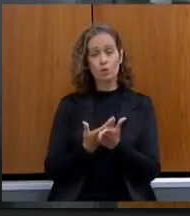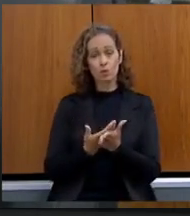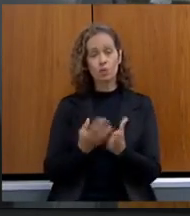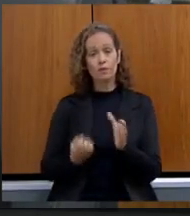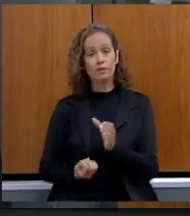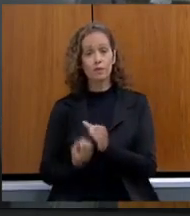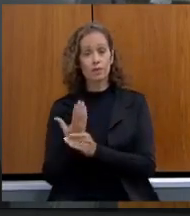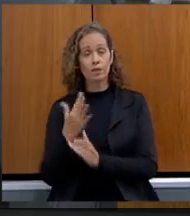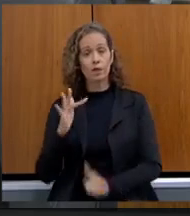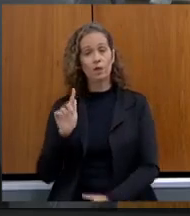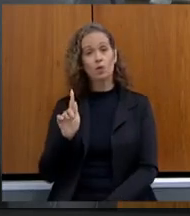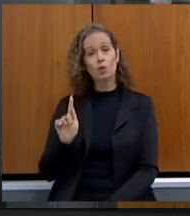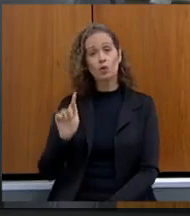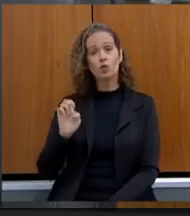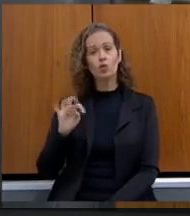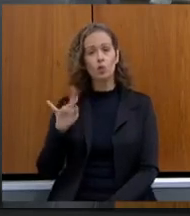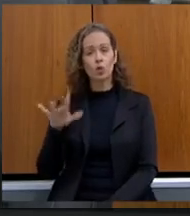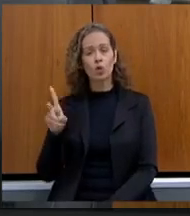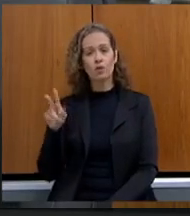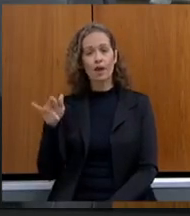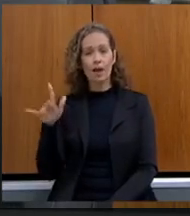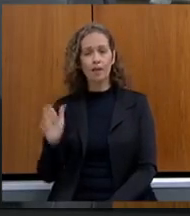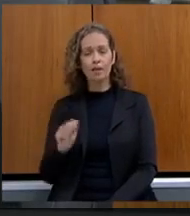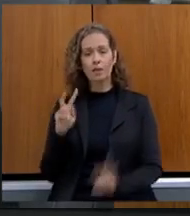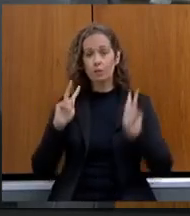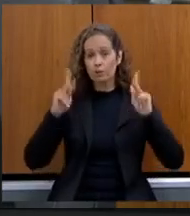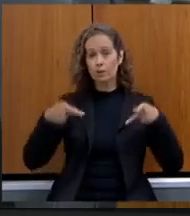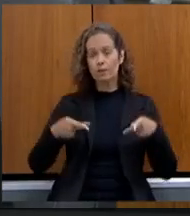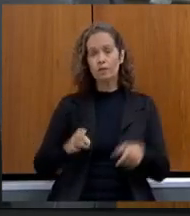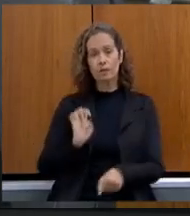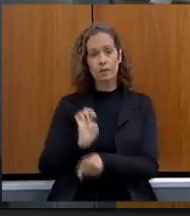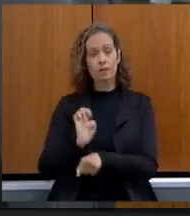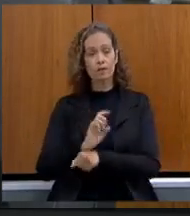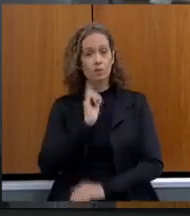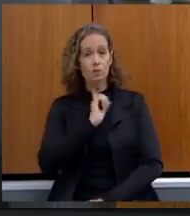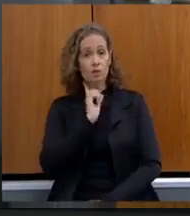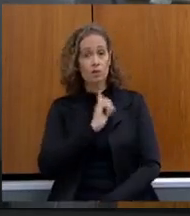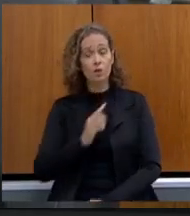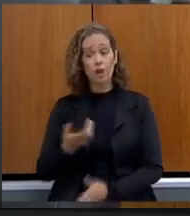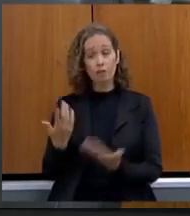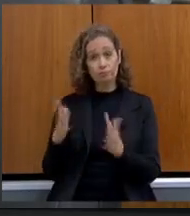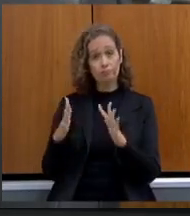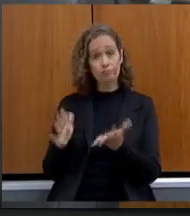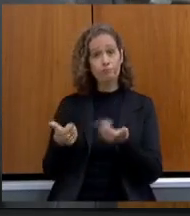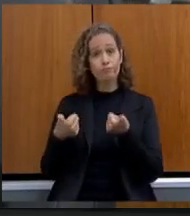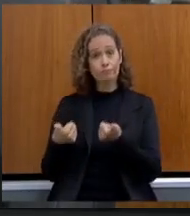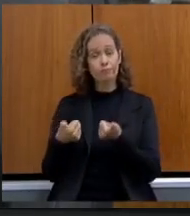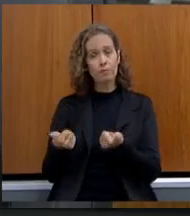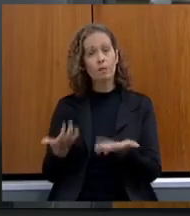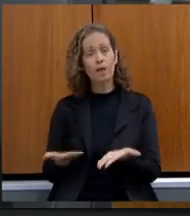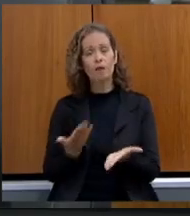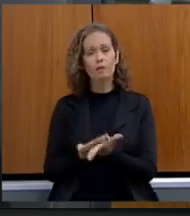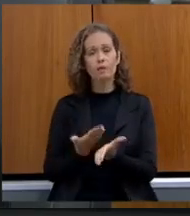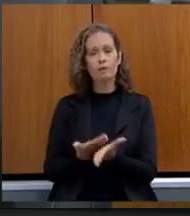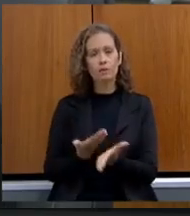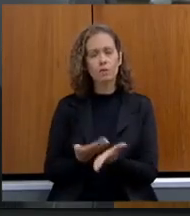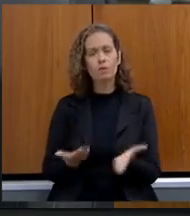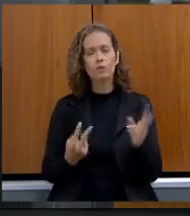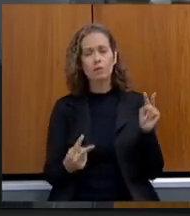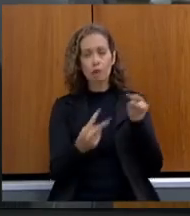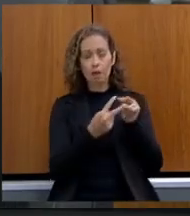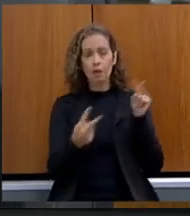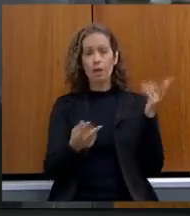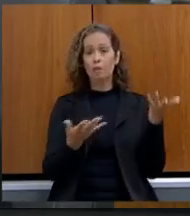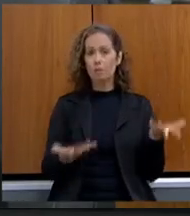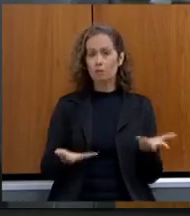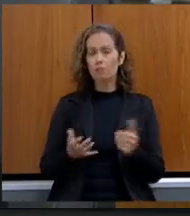Getúlio Vargas reconhecer o estado de Minas Gerais entre os três estados que mais bem e realizaram a atividade remota fazendo chegar de